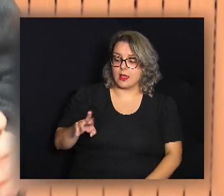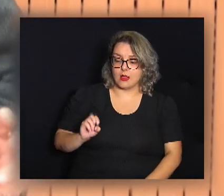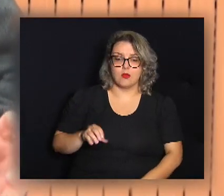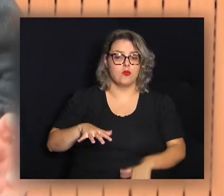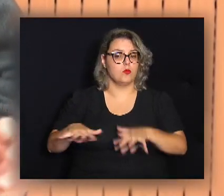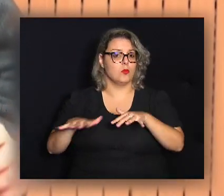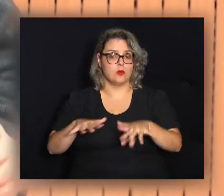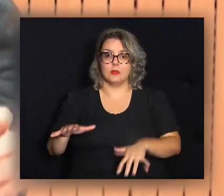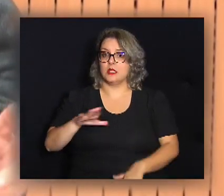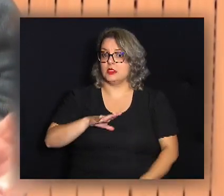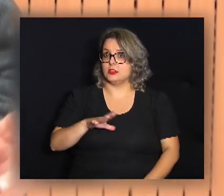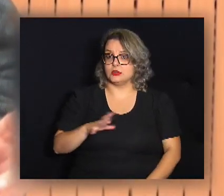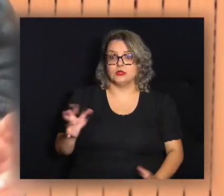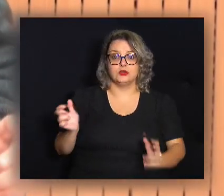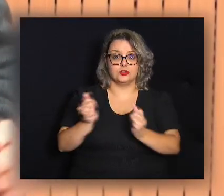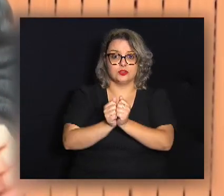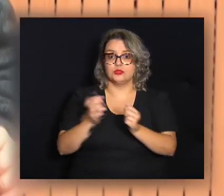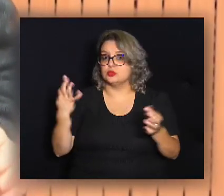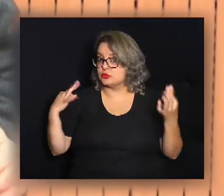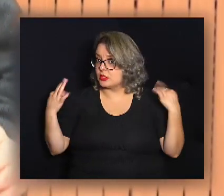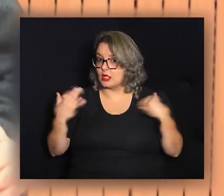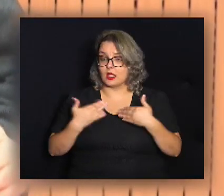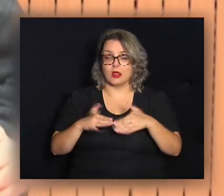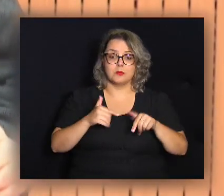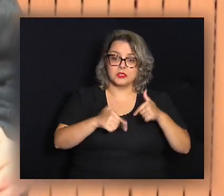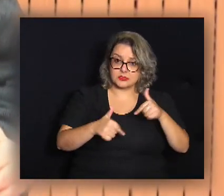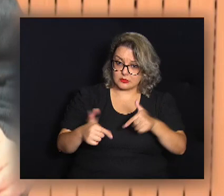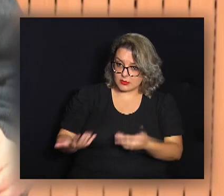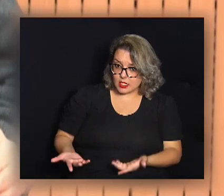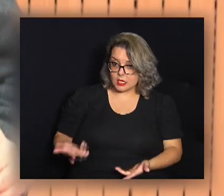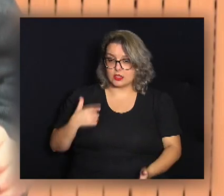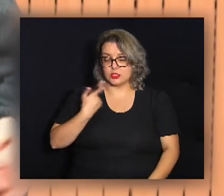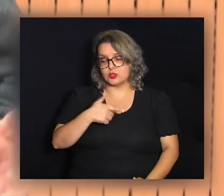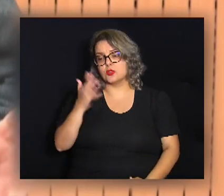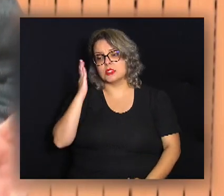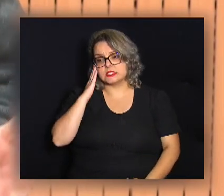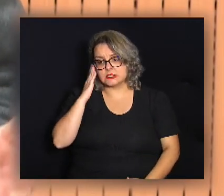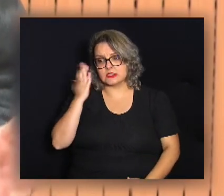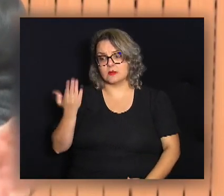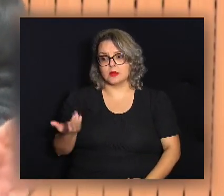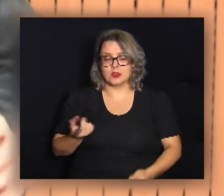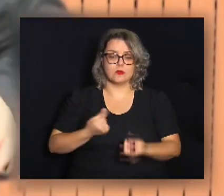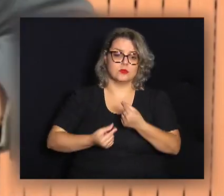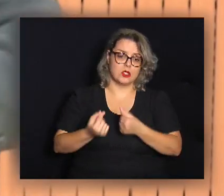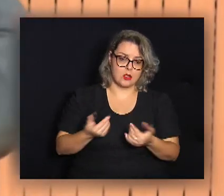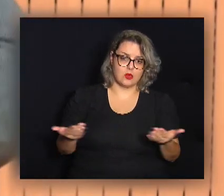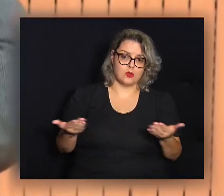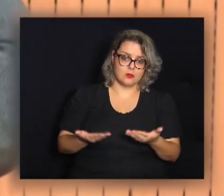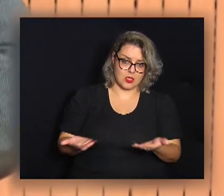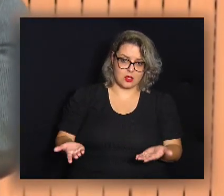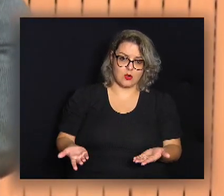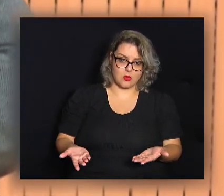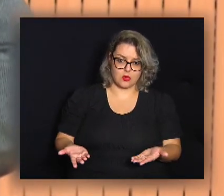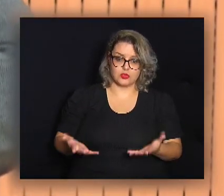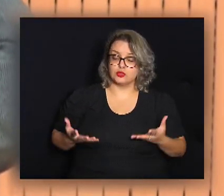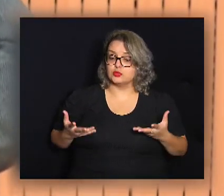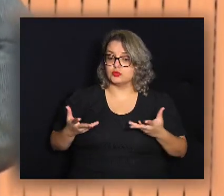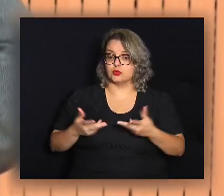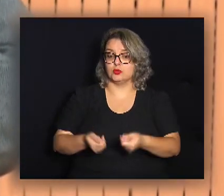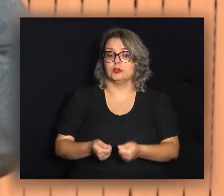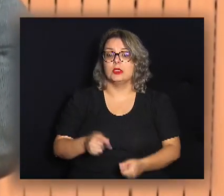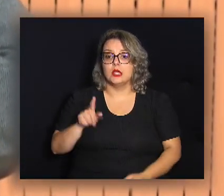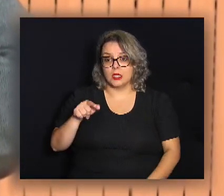cidade, movimentar o turismo, gerar emprego, né? E a gente sabe que a economia hoje, toda ela